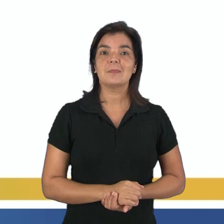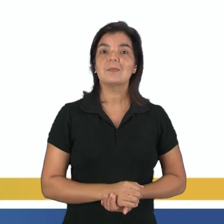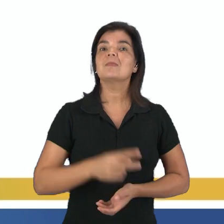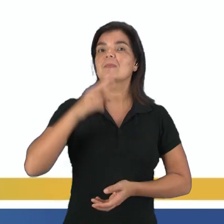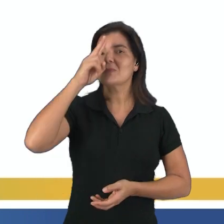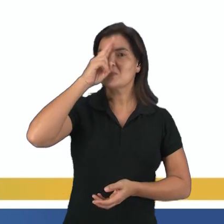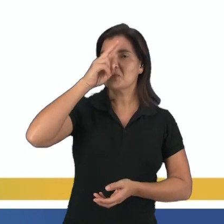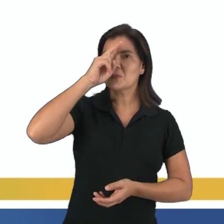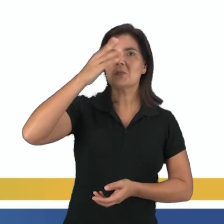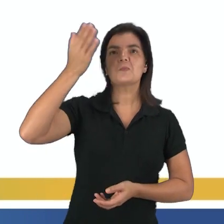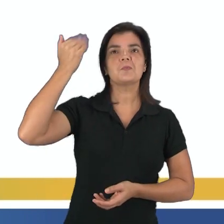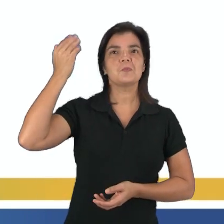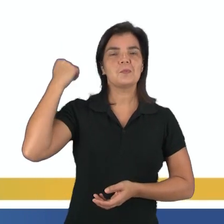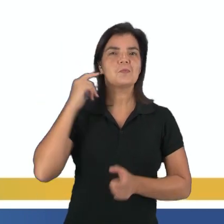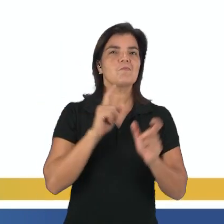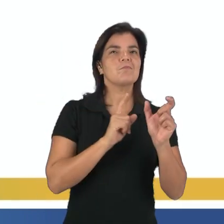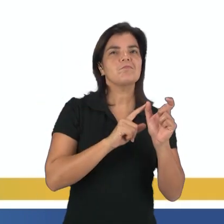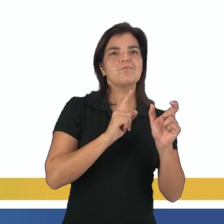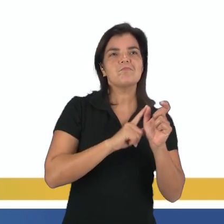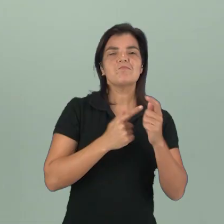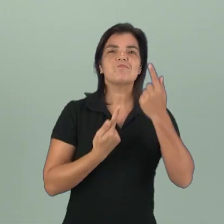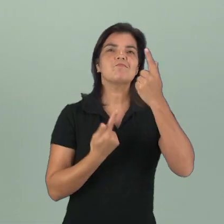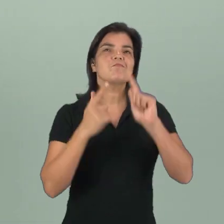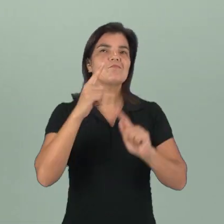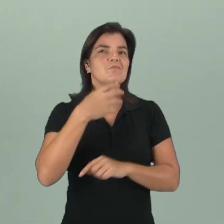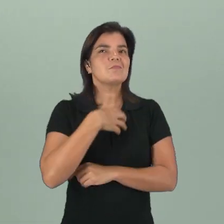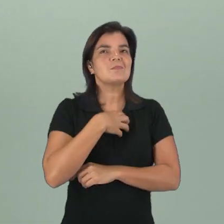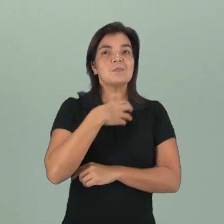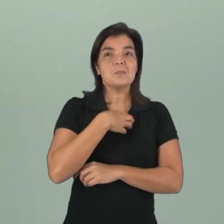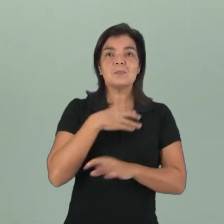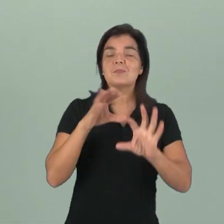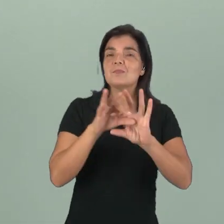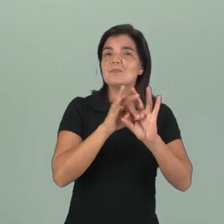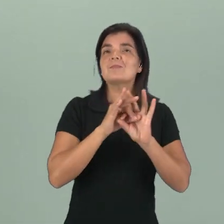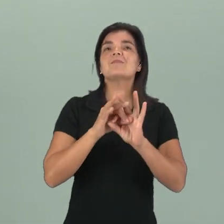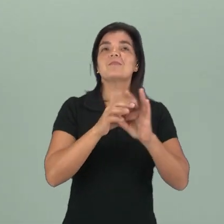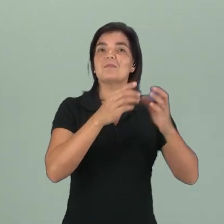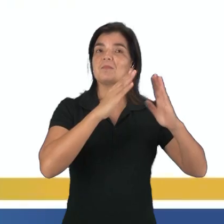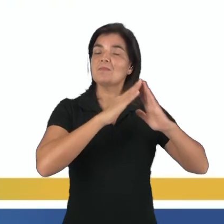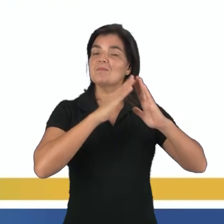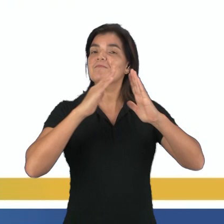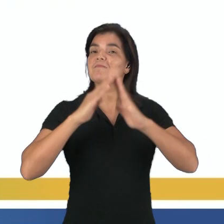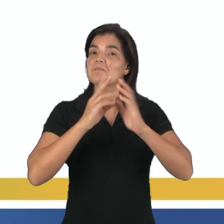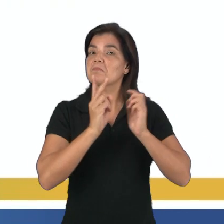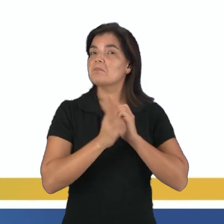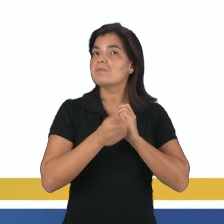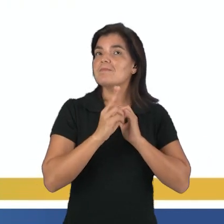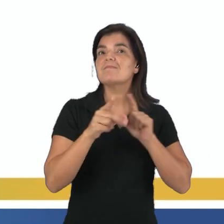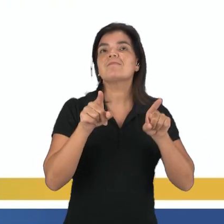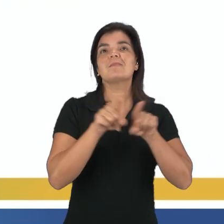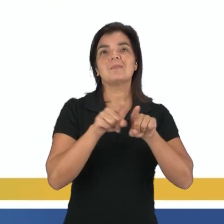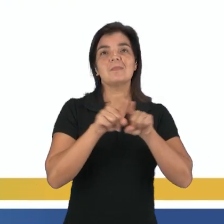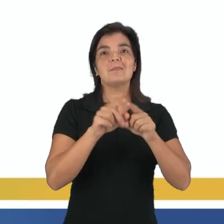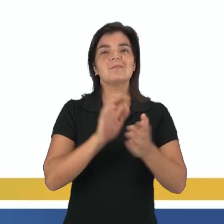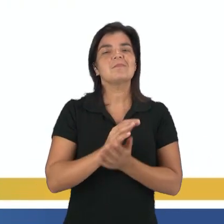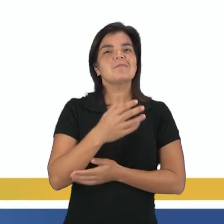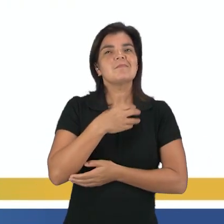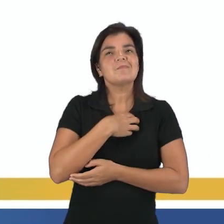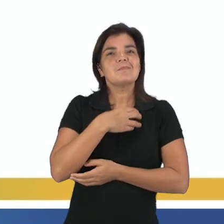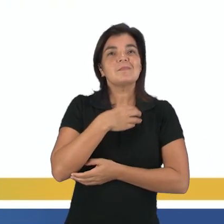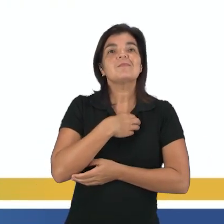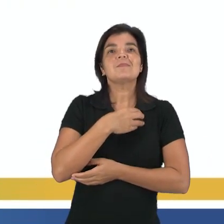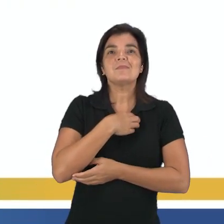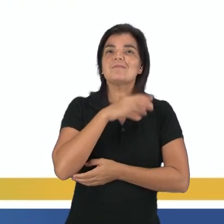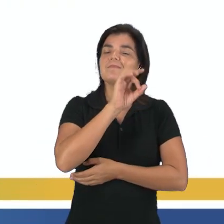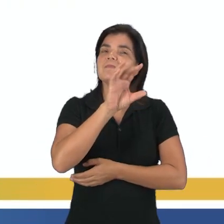histórias passadas por meio de palavras, gestos, sentimentos podem unir moradores de um lugar e fazer